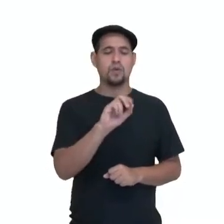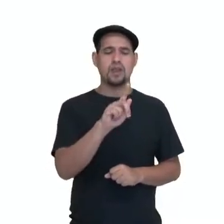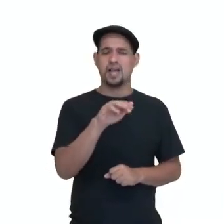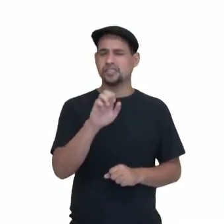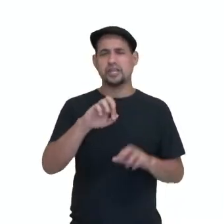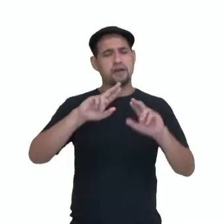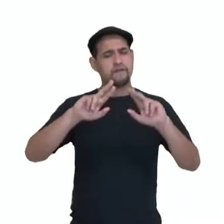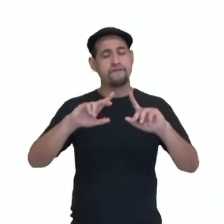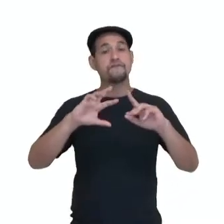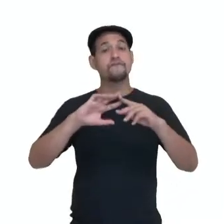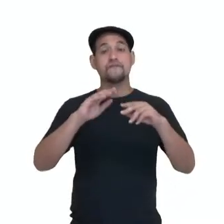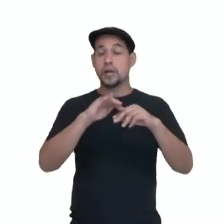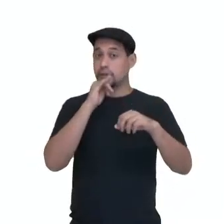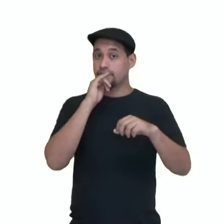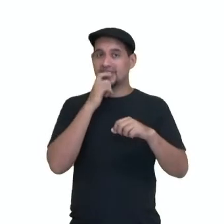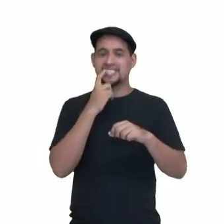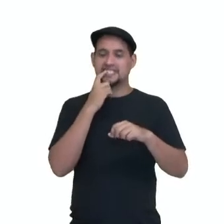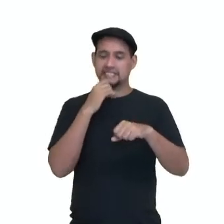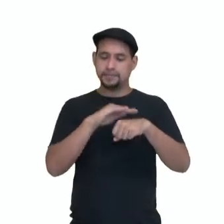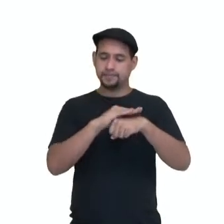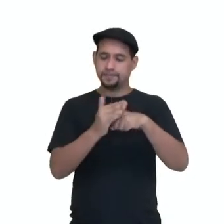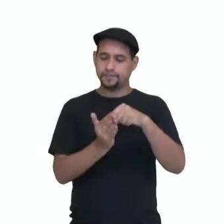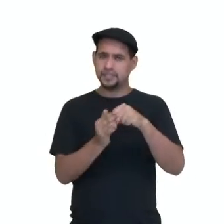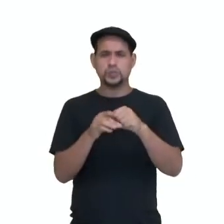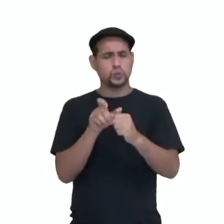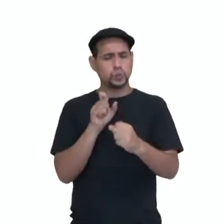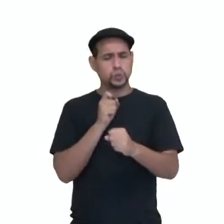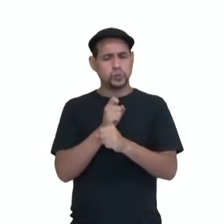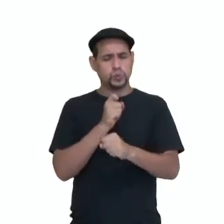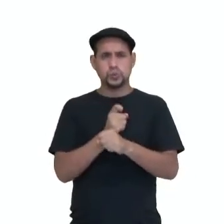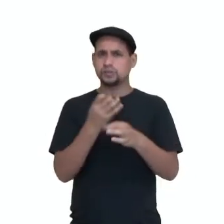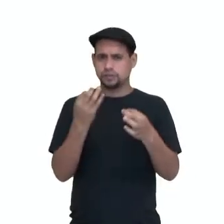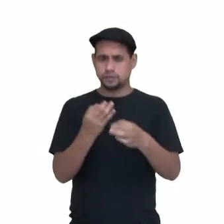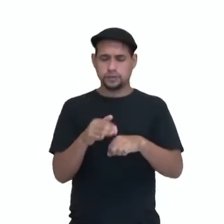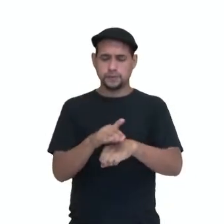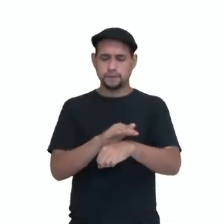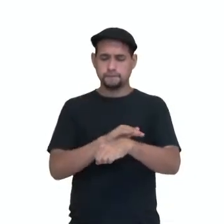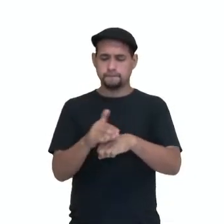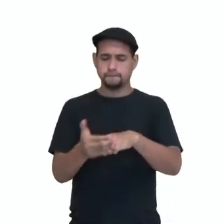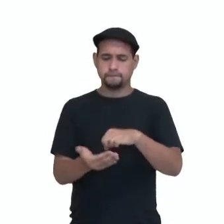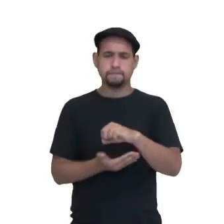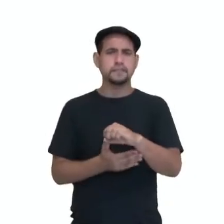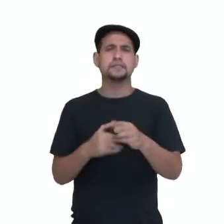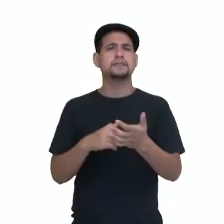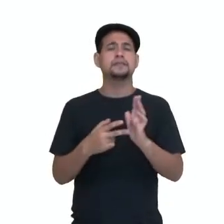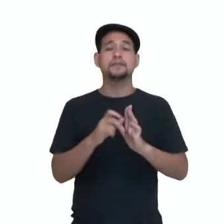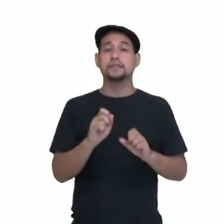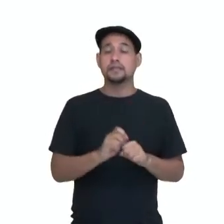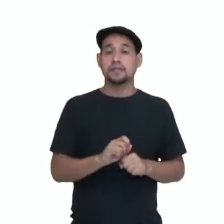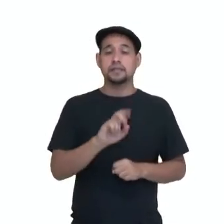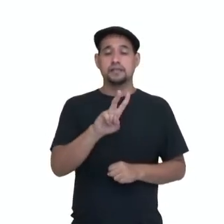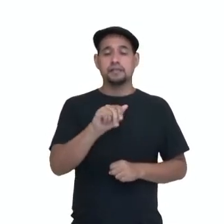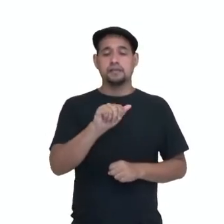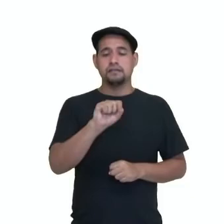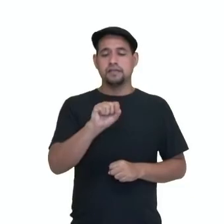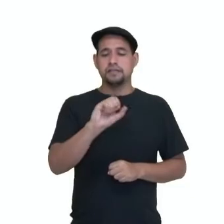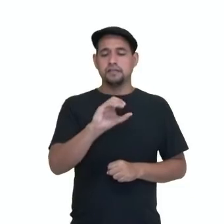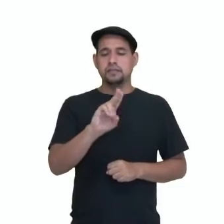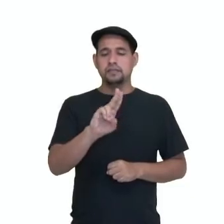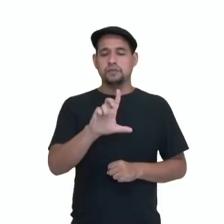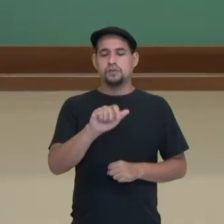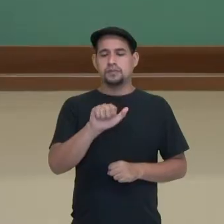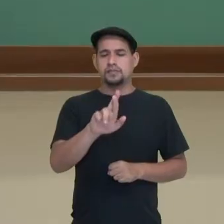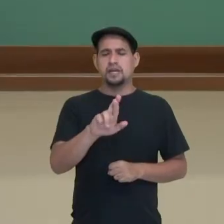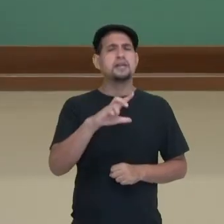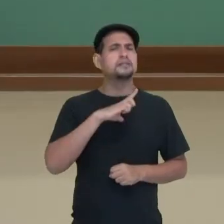cálcio, que vai calcificar o osso e vai dar a dureza do osso. Ele é um tecido que é vascular, ou seja,